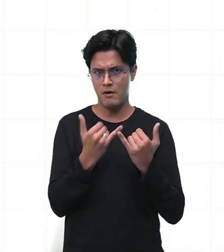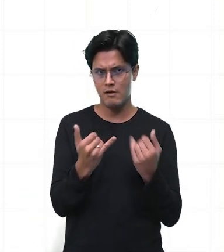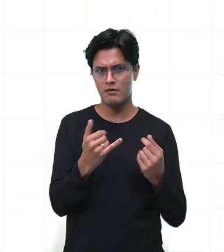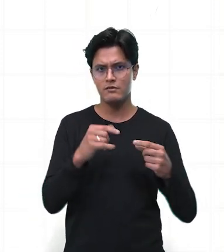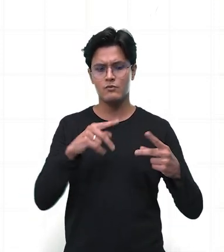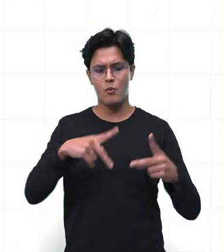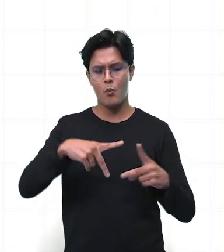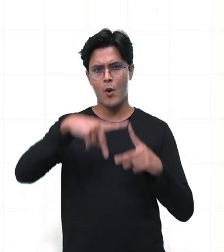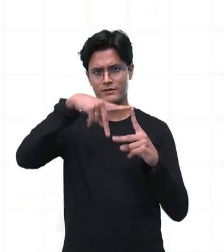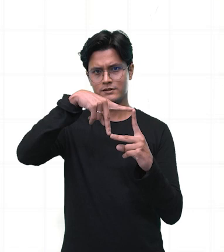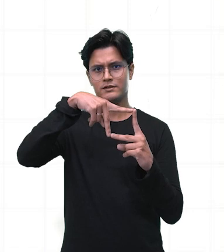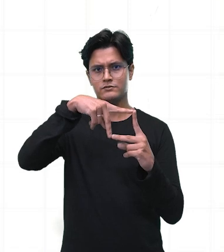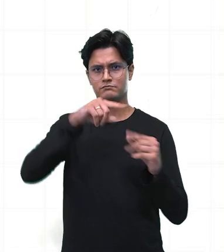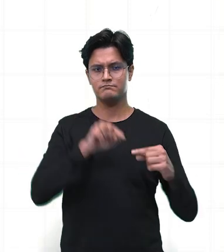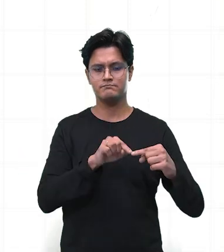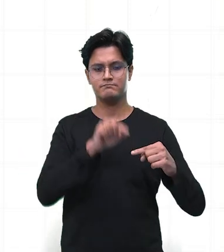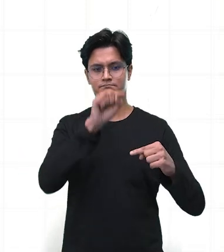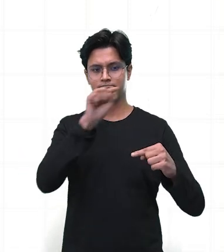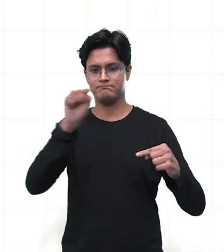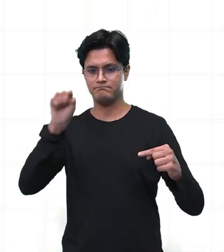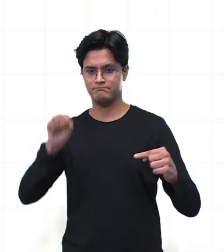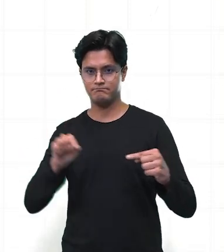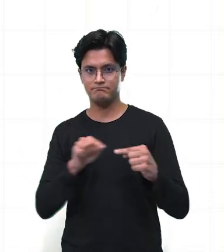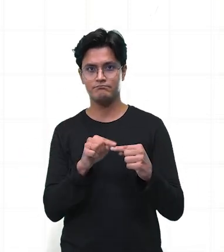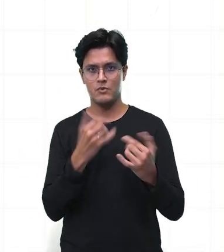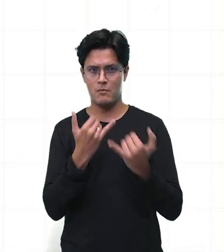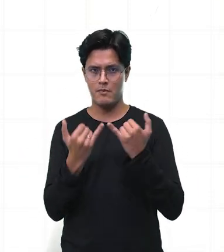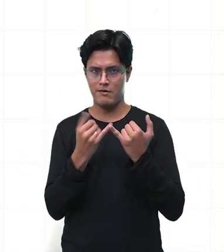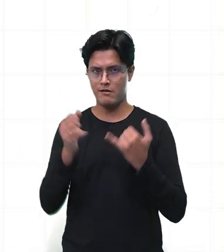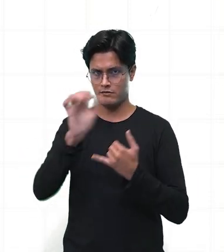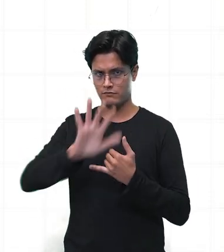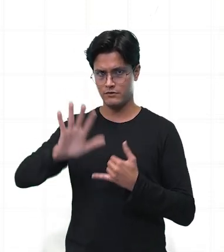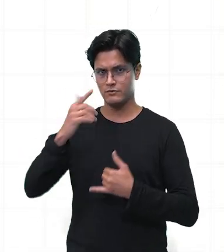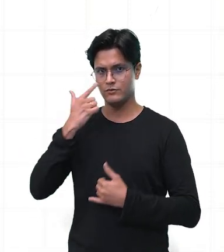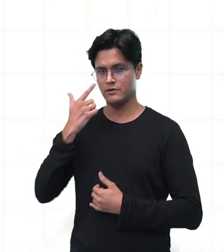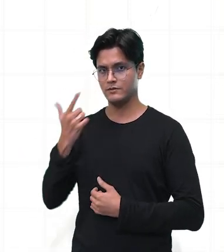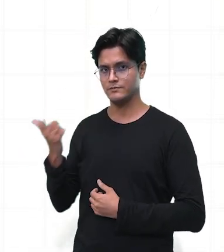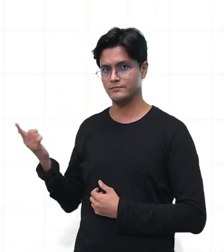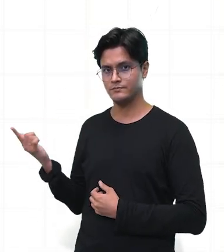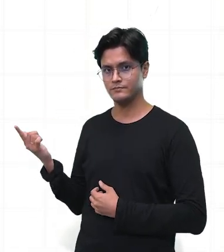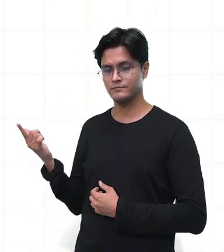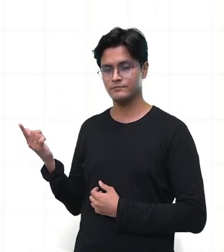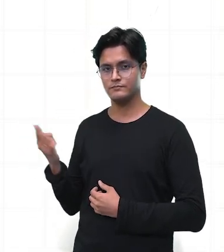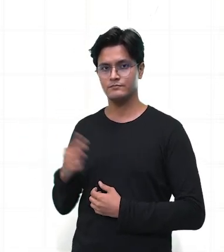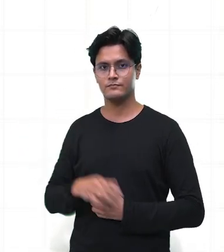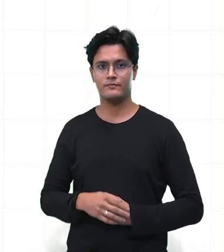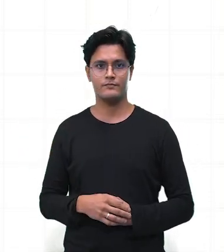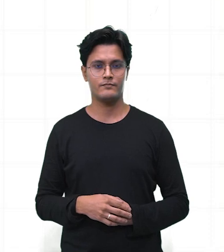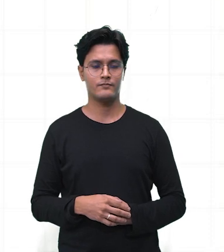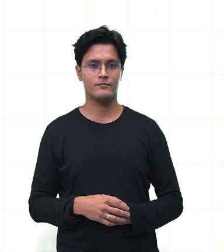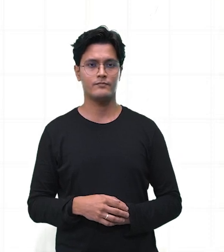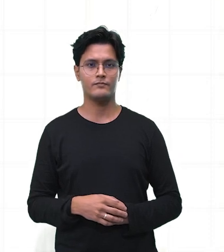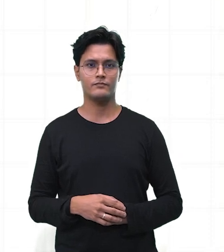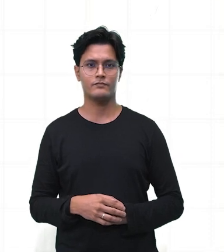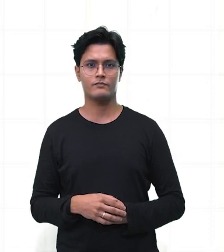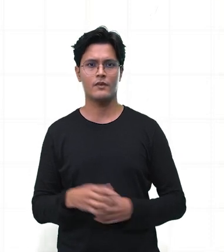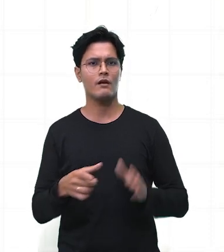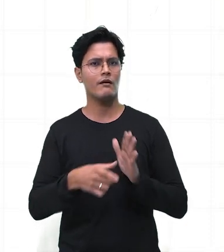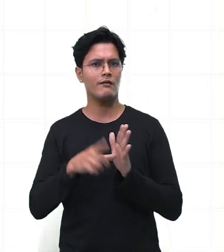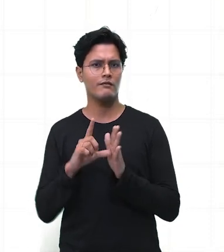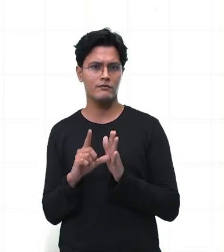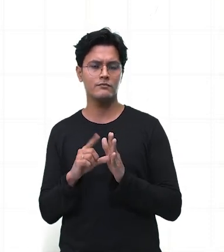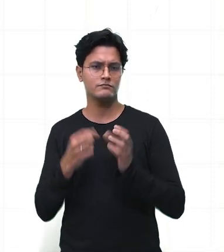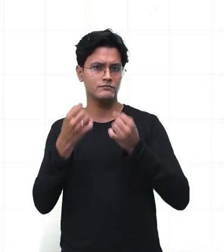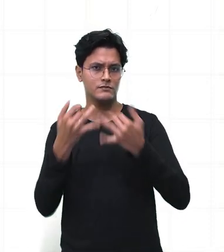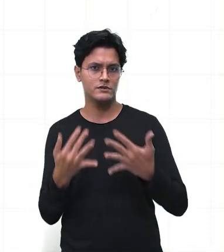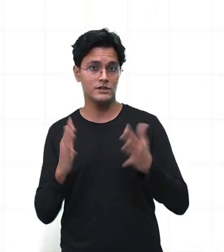conforme a figura a seguir. Então, nós temos um quadrado. Nós já conversamos, né, sobre